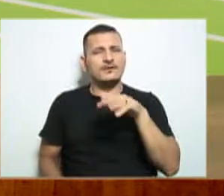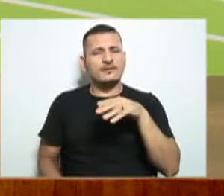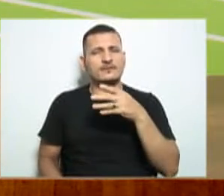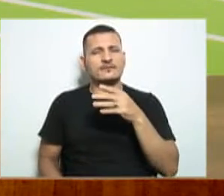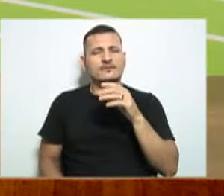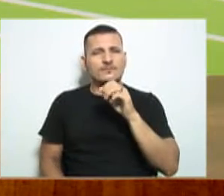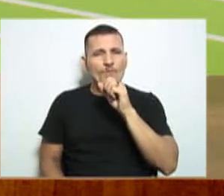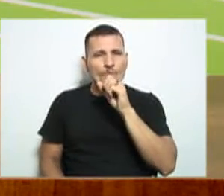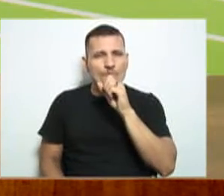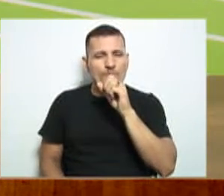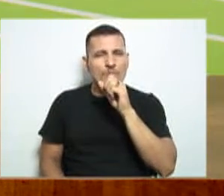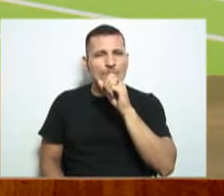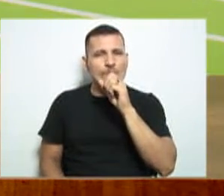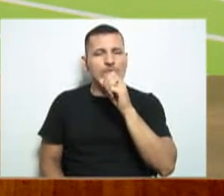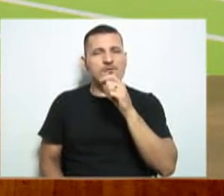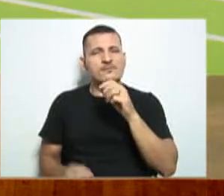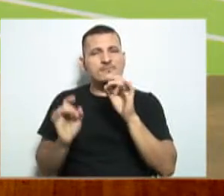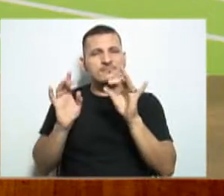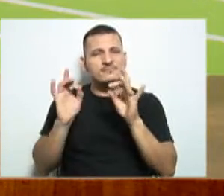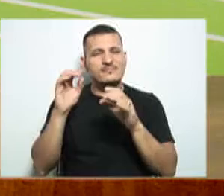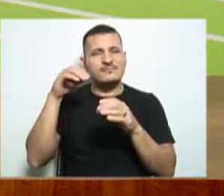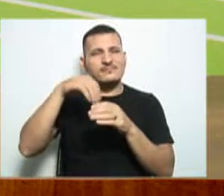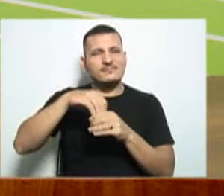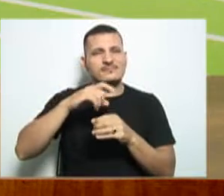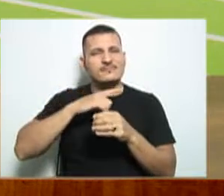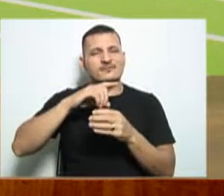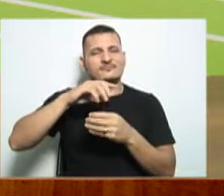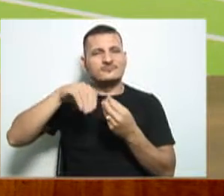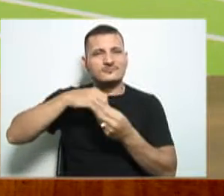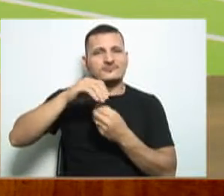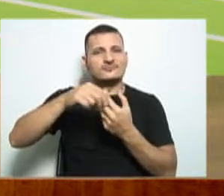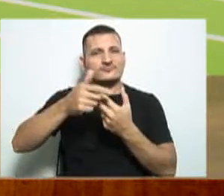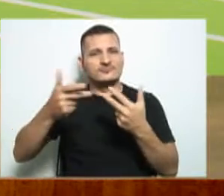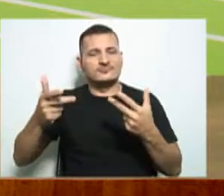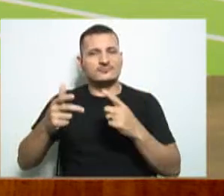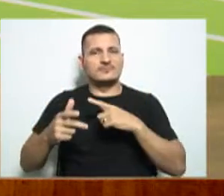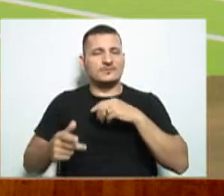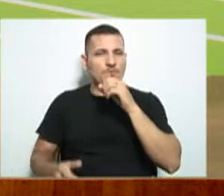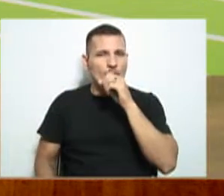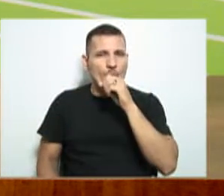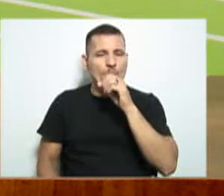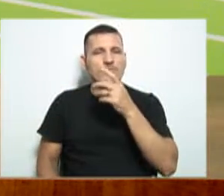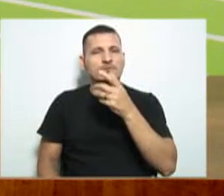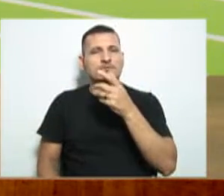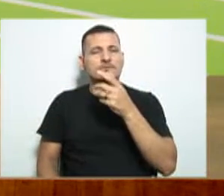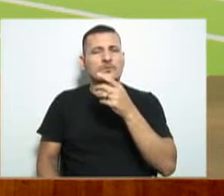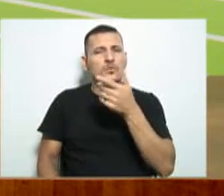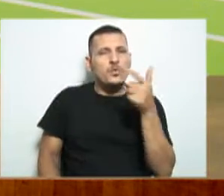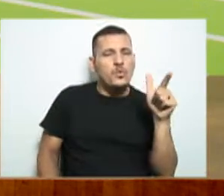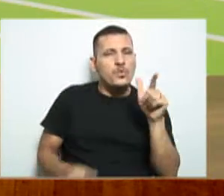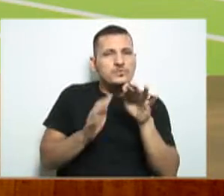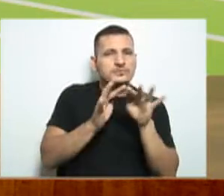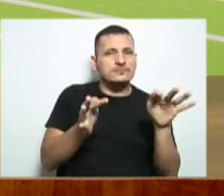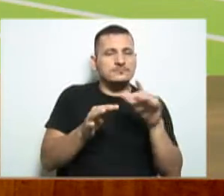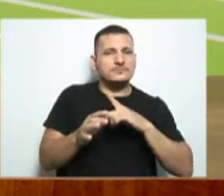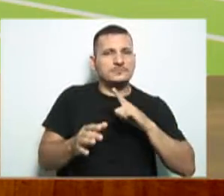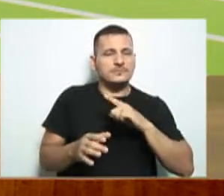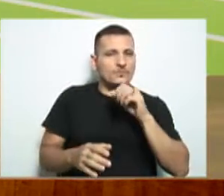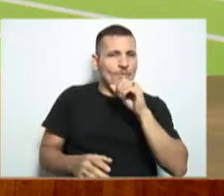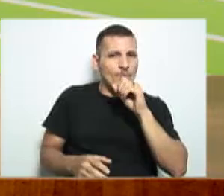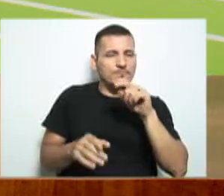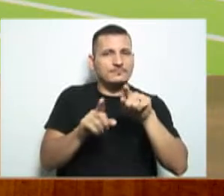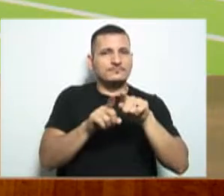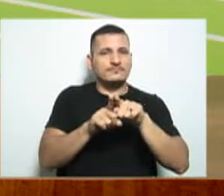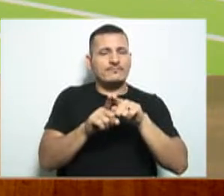din-din especial, que vem com Nutella, e tem aqueles outros que são mais simples. Então, quando nós estudamos